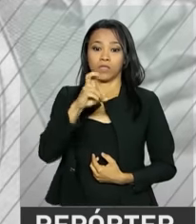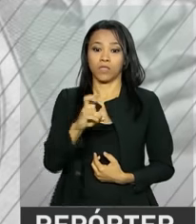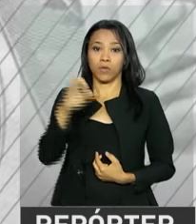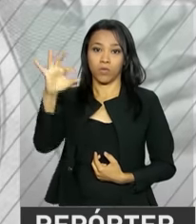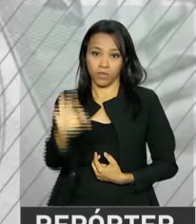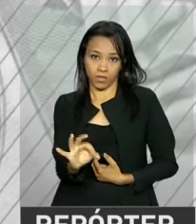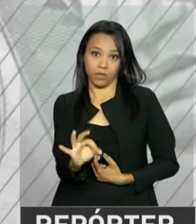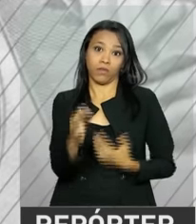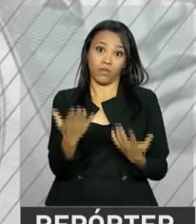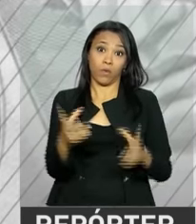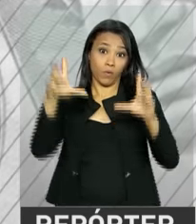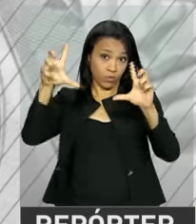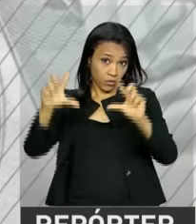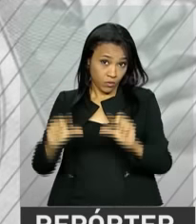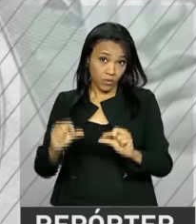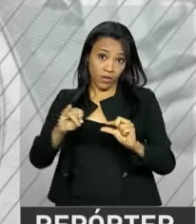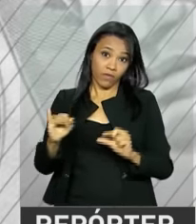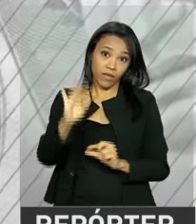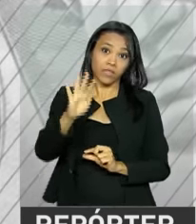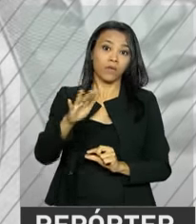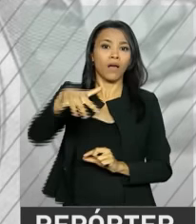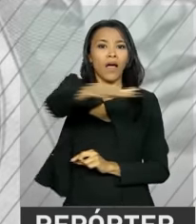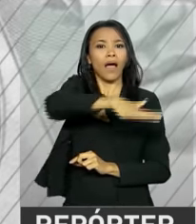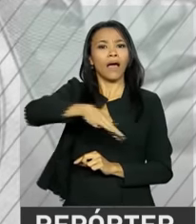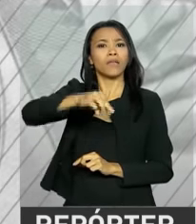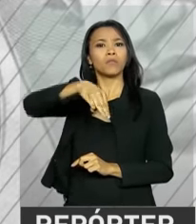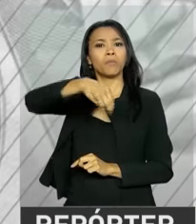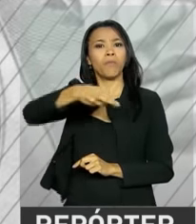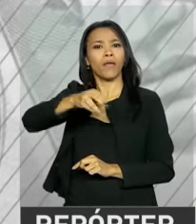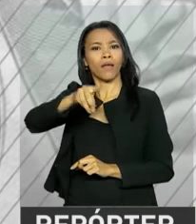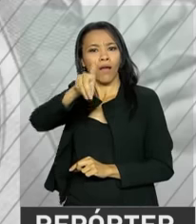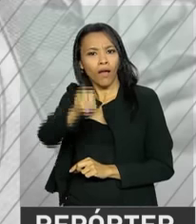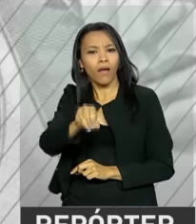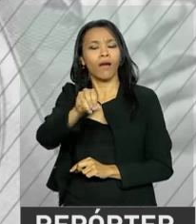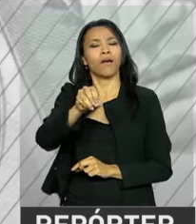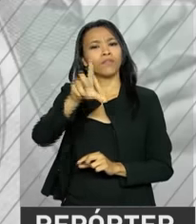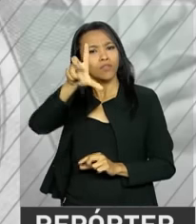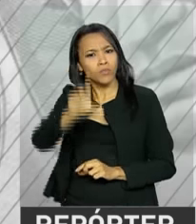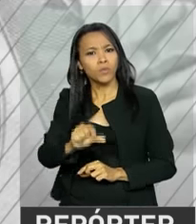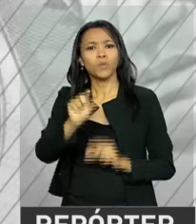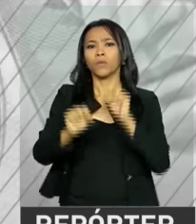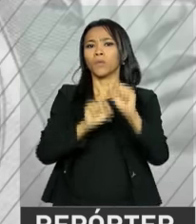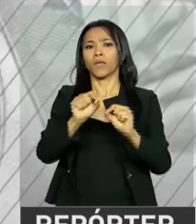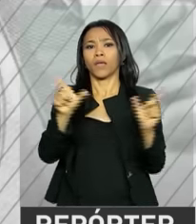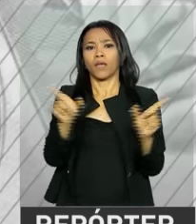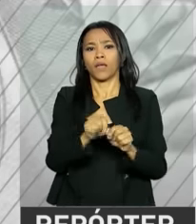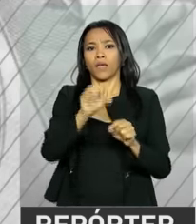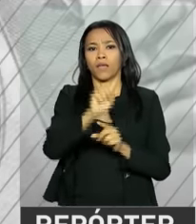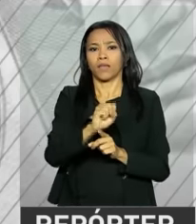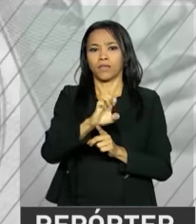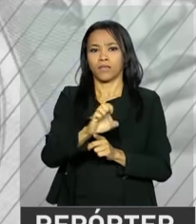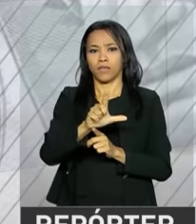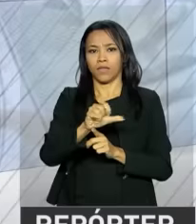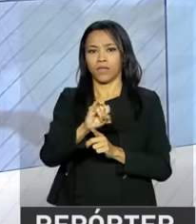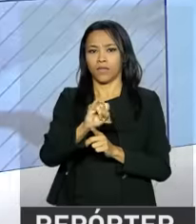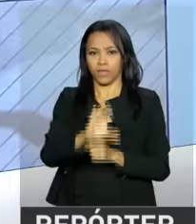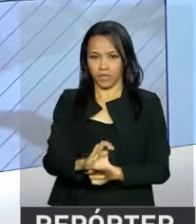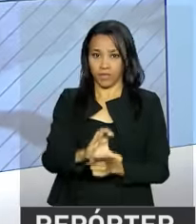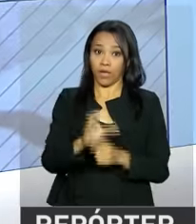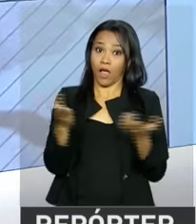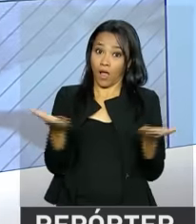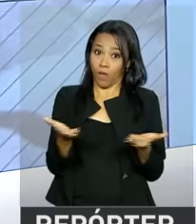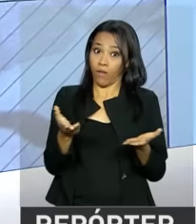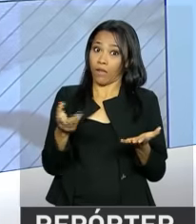estimativa da inflação o mercado reduziu também a celic que é a taxa básica de juros da economia agora a previsão dos analistas